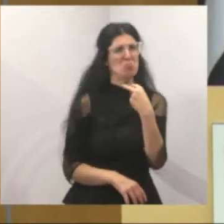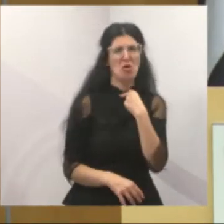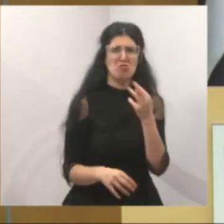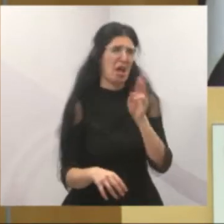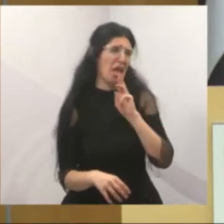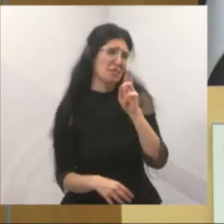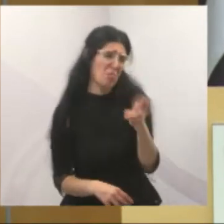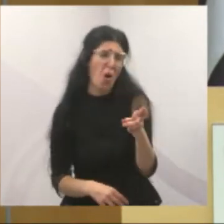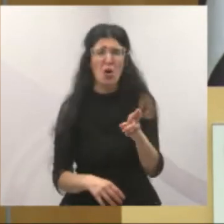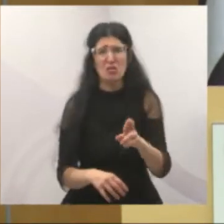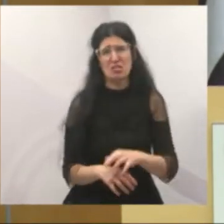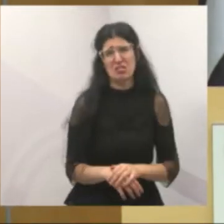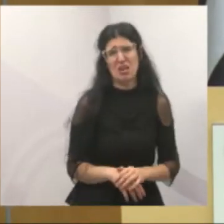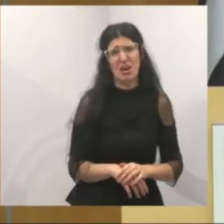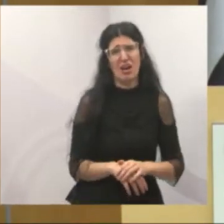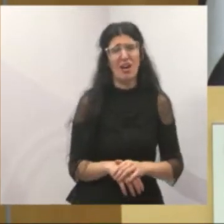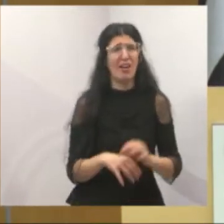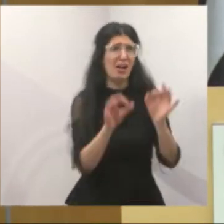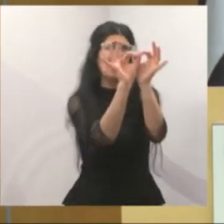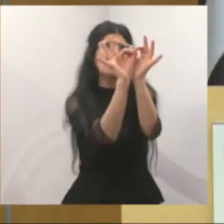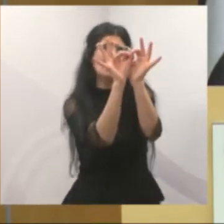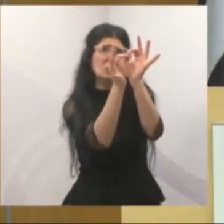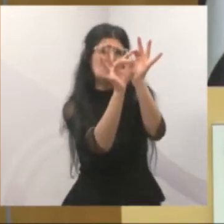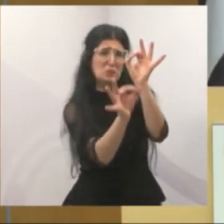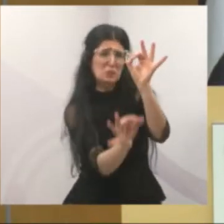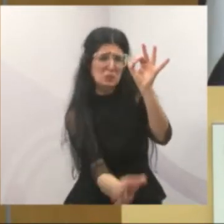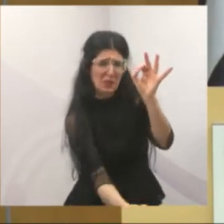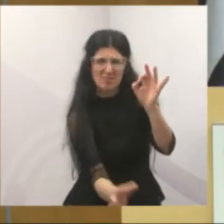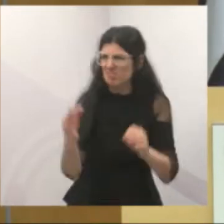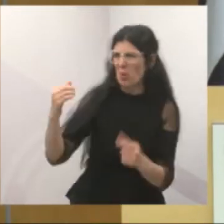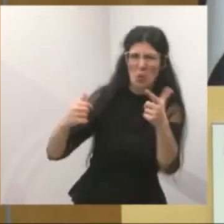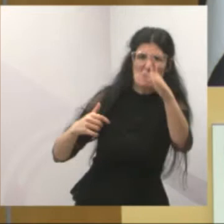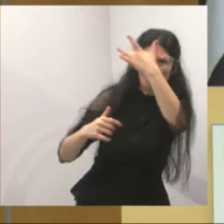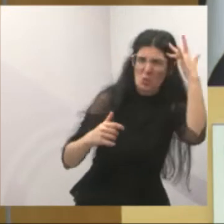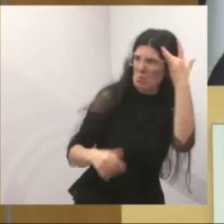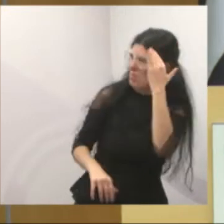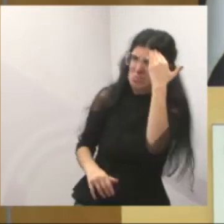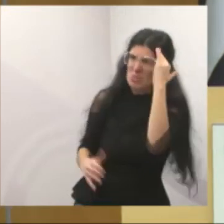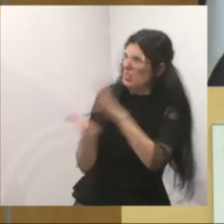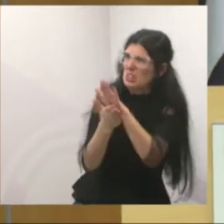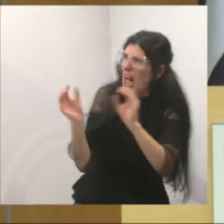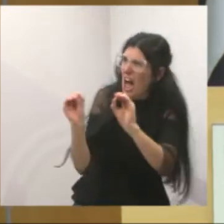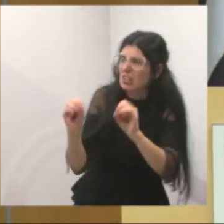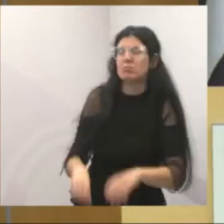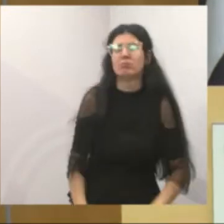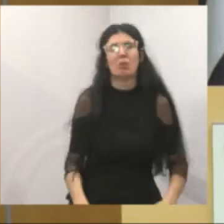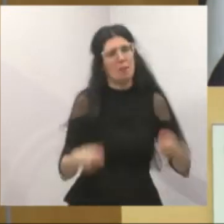evasivas. Tem que responder com resposta consistente.